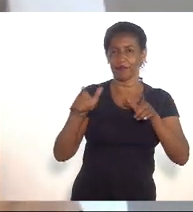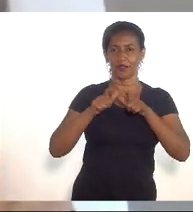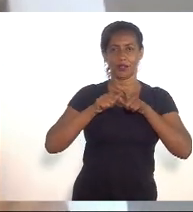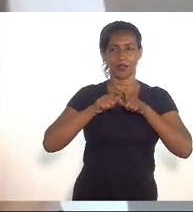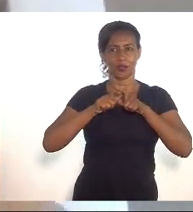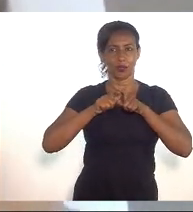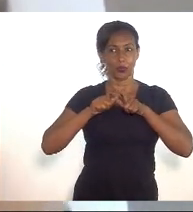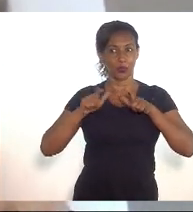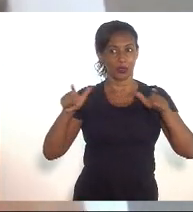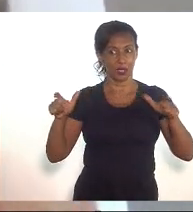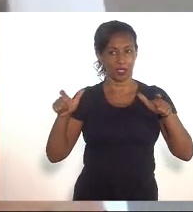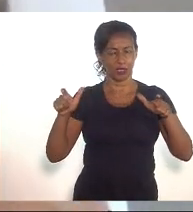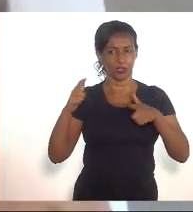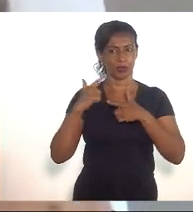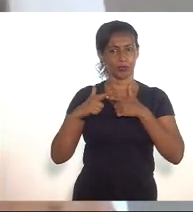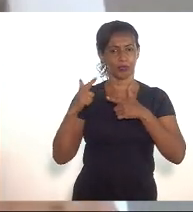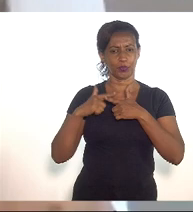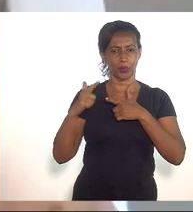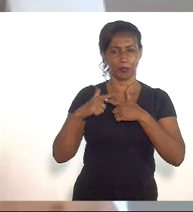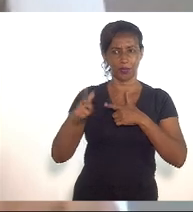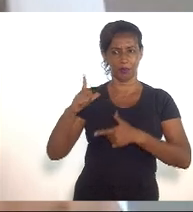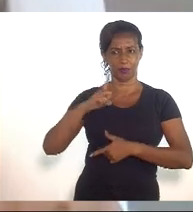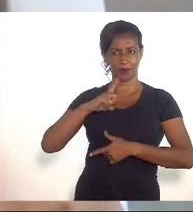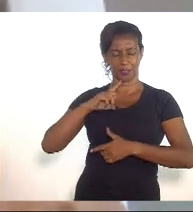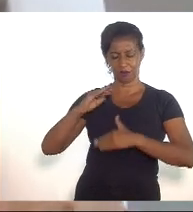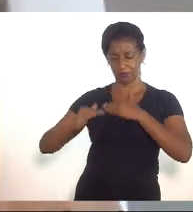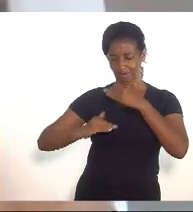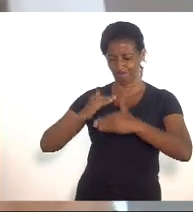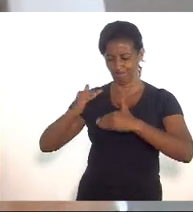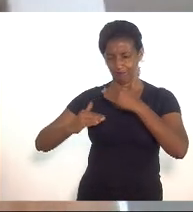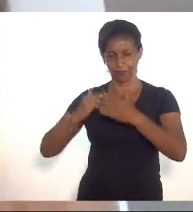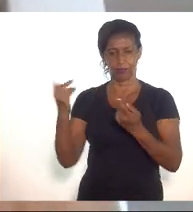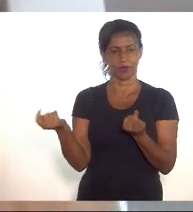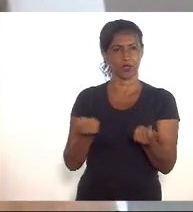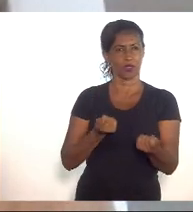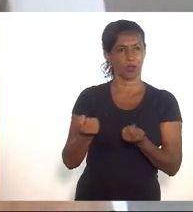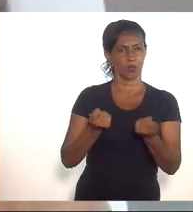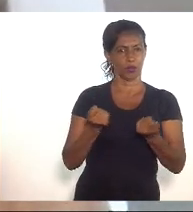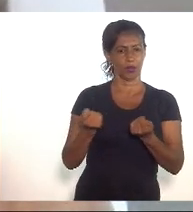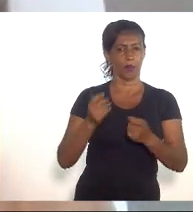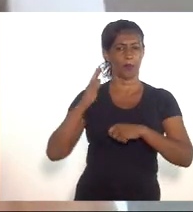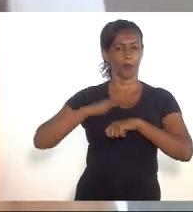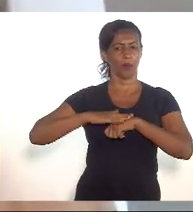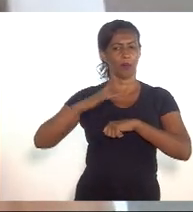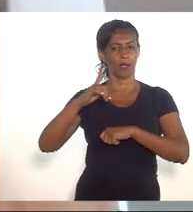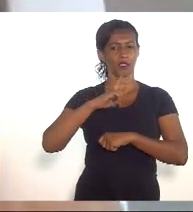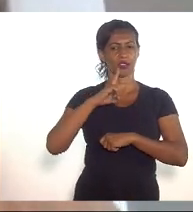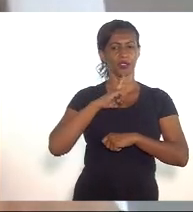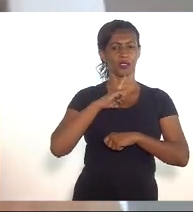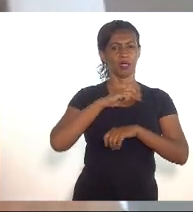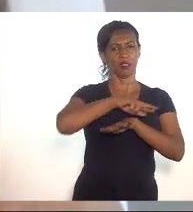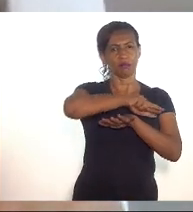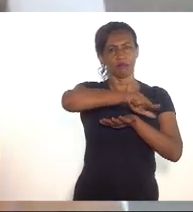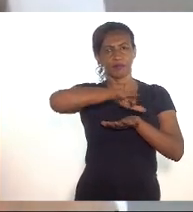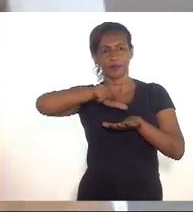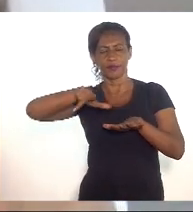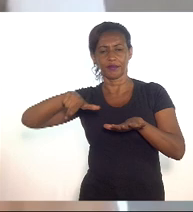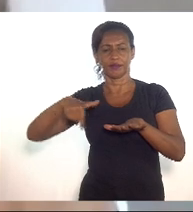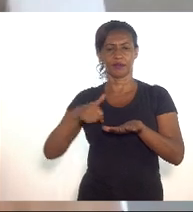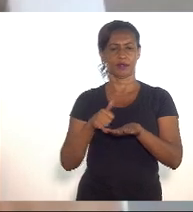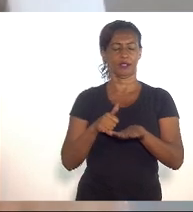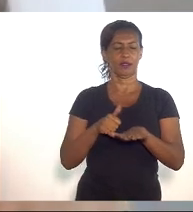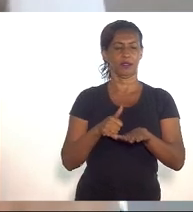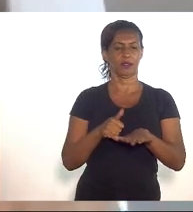indutor nas crises para o desenvolvimento econômico, por mais que haja diversos teóricos